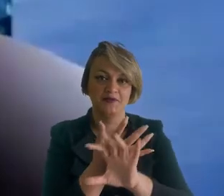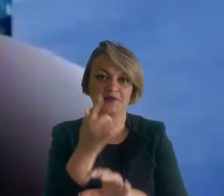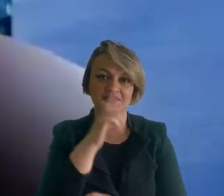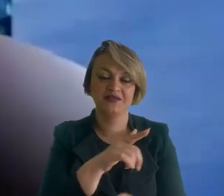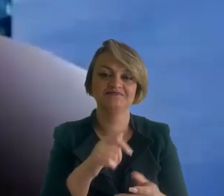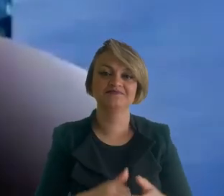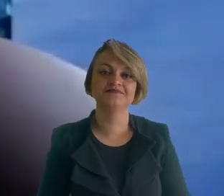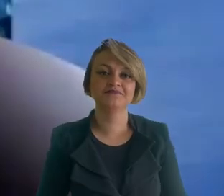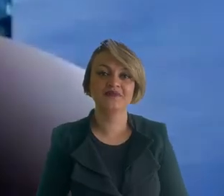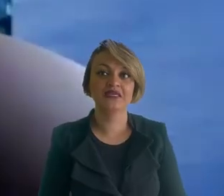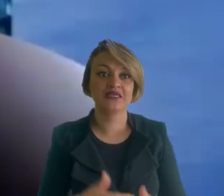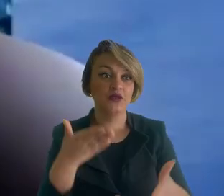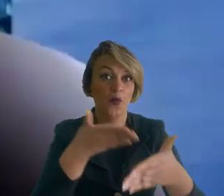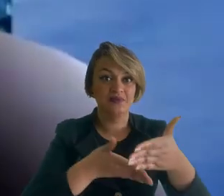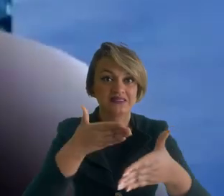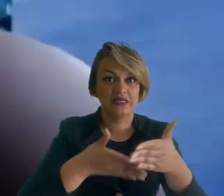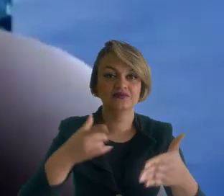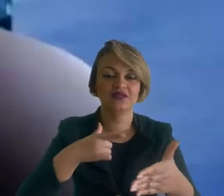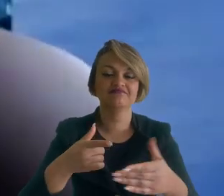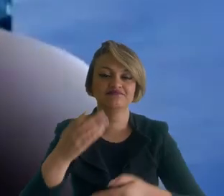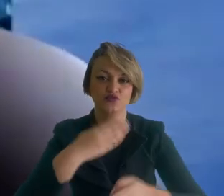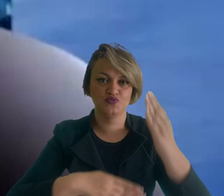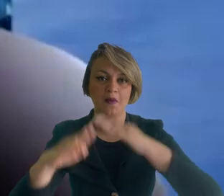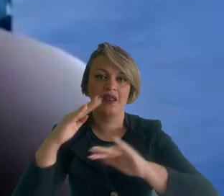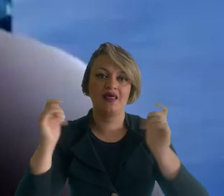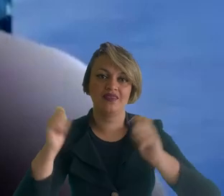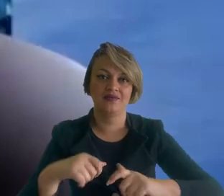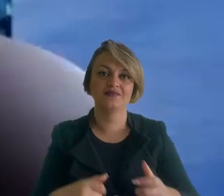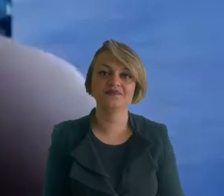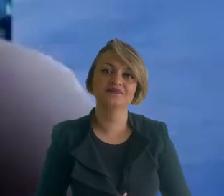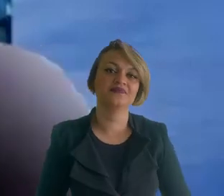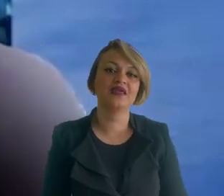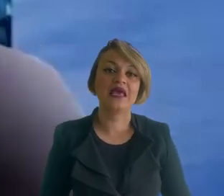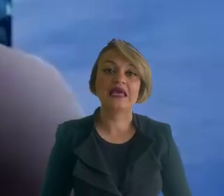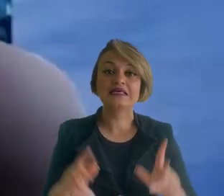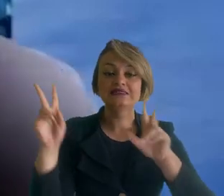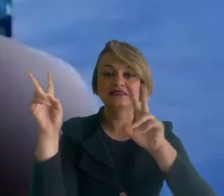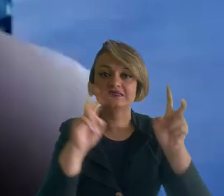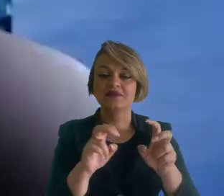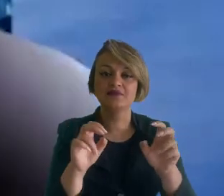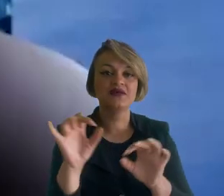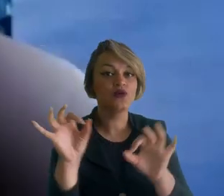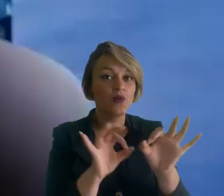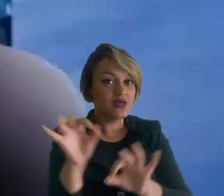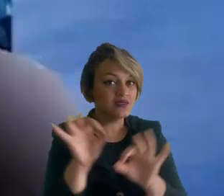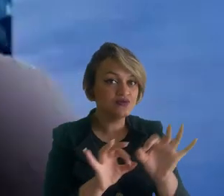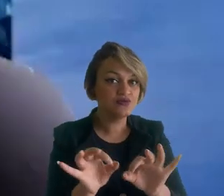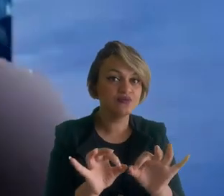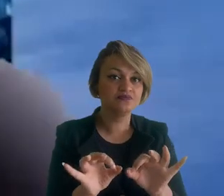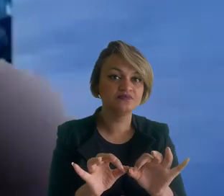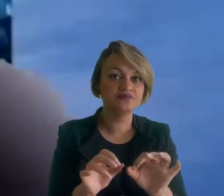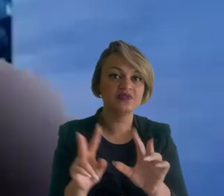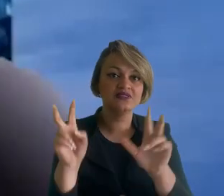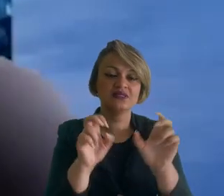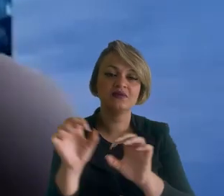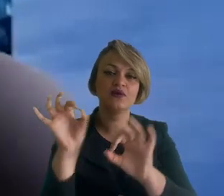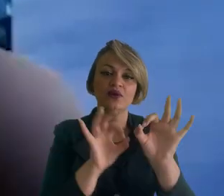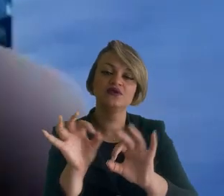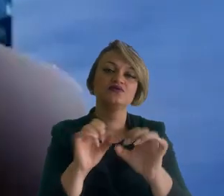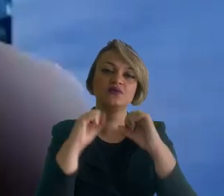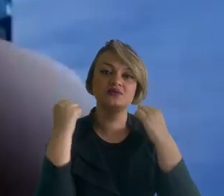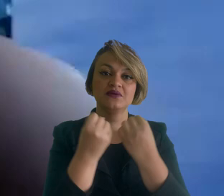superar obstáculos a temática que foi desenvolvida que foi prevista para